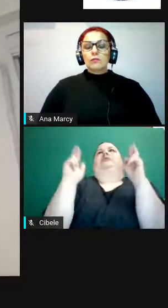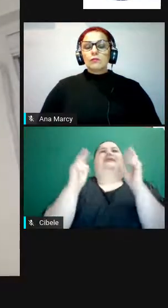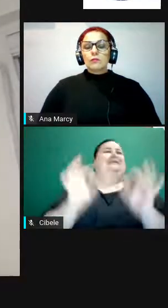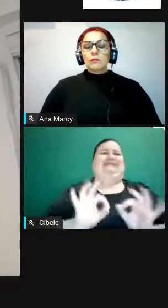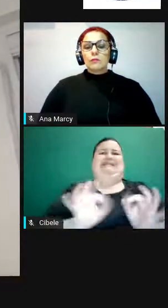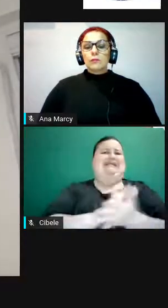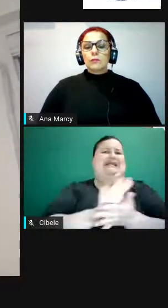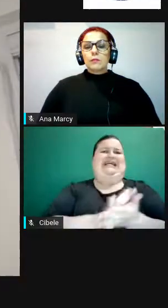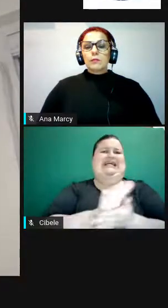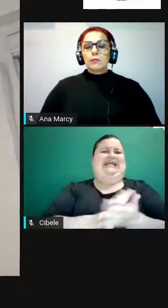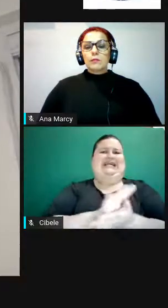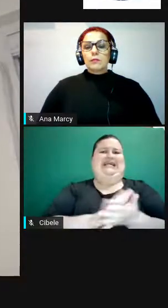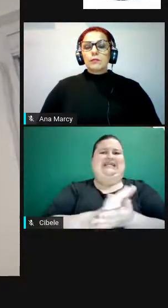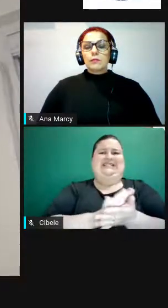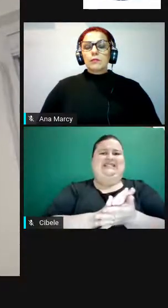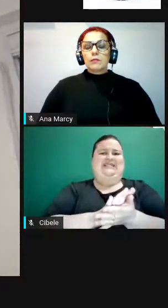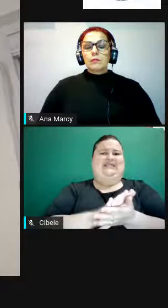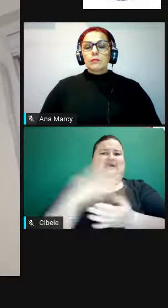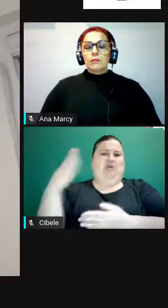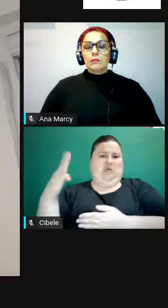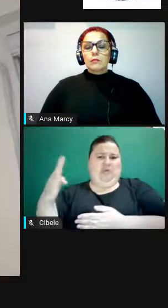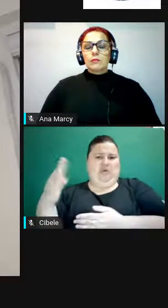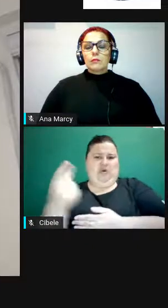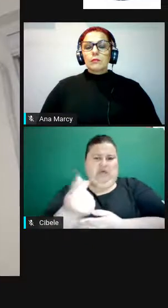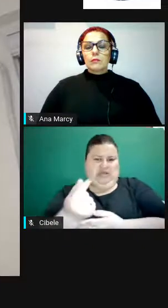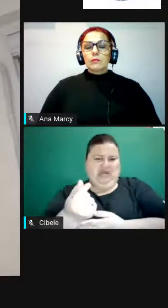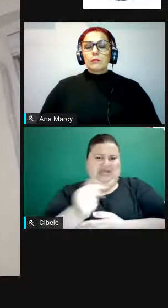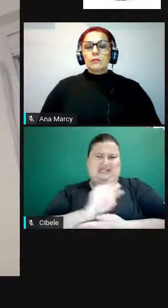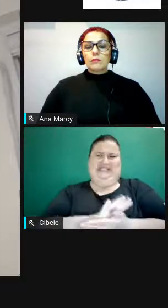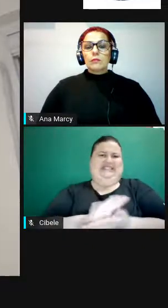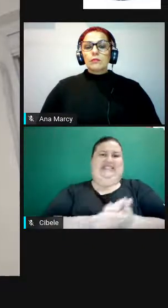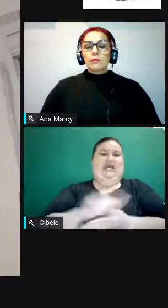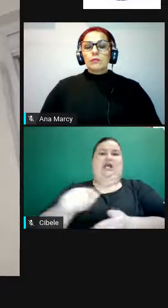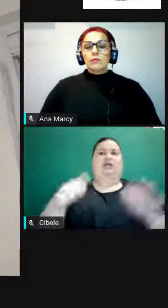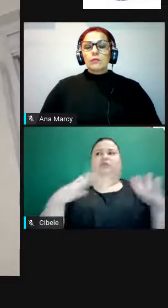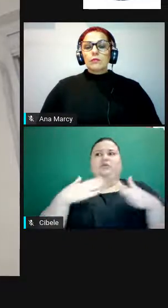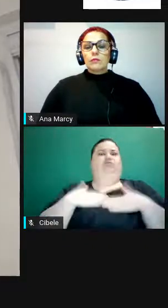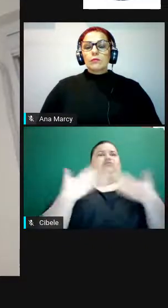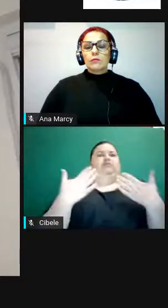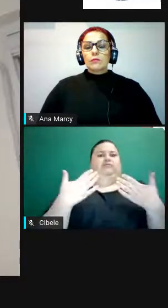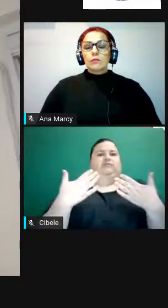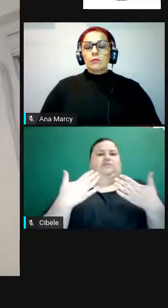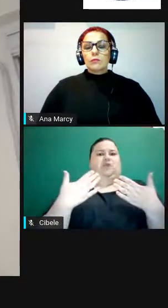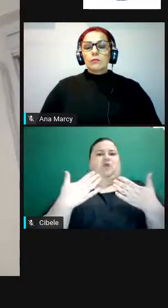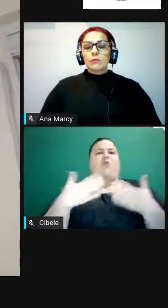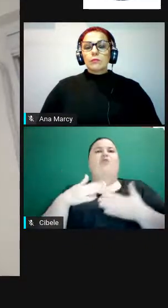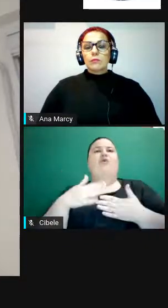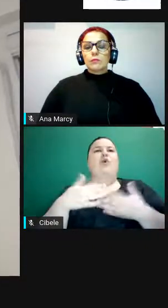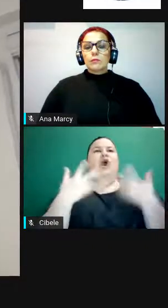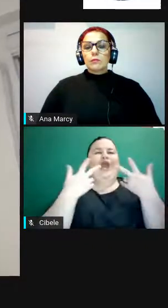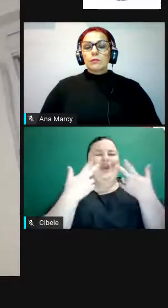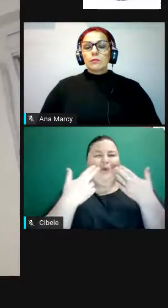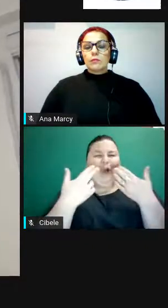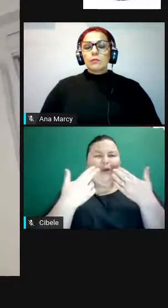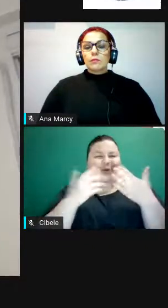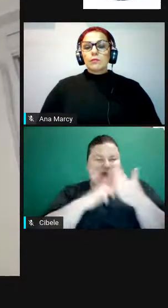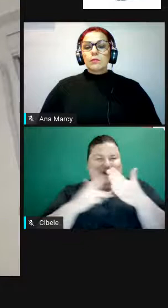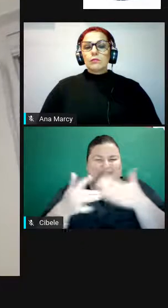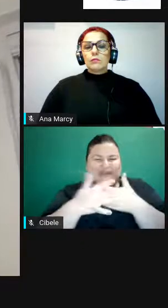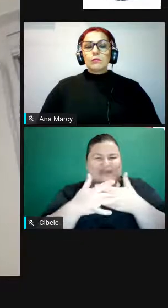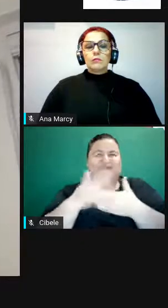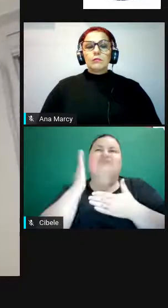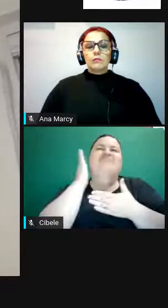ganhar dinheiro como biólogos né E isso foi um choque né na verdade foi um tapa na nossa cara a gente nem imaginava